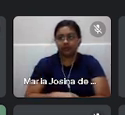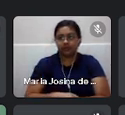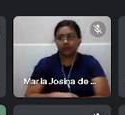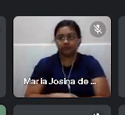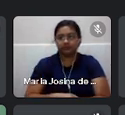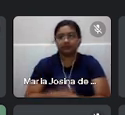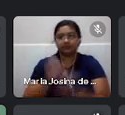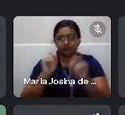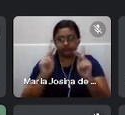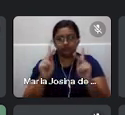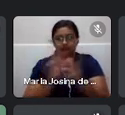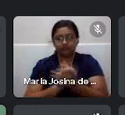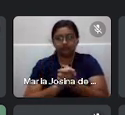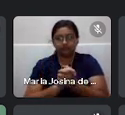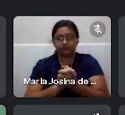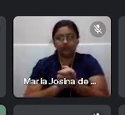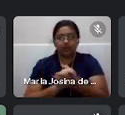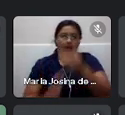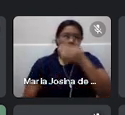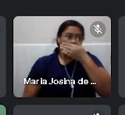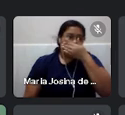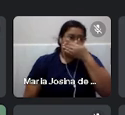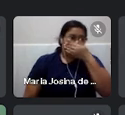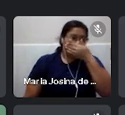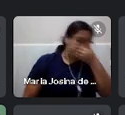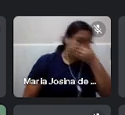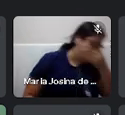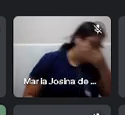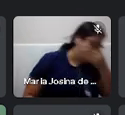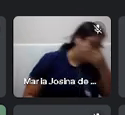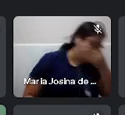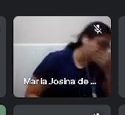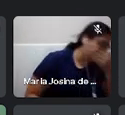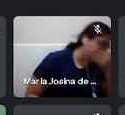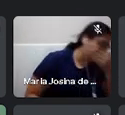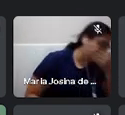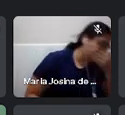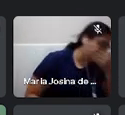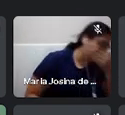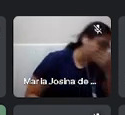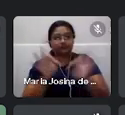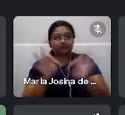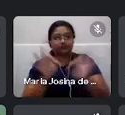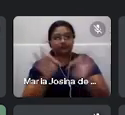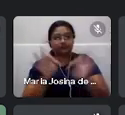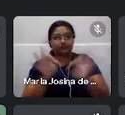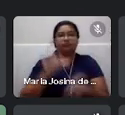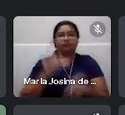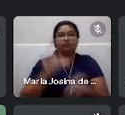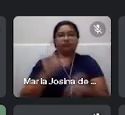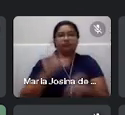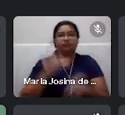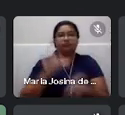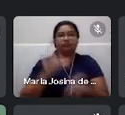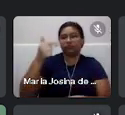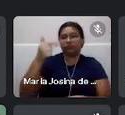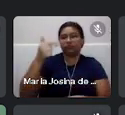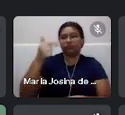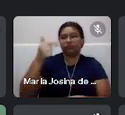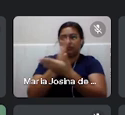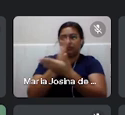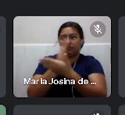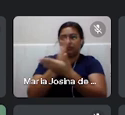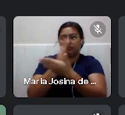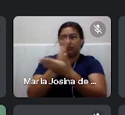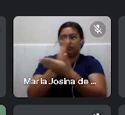Certo? Então, agora eu vou só reorganizar, vou dividir esse L quadrado para cada uma das